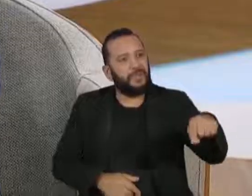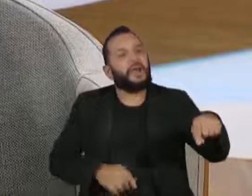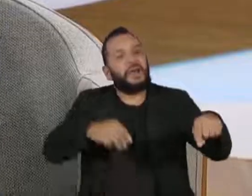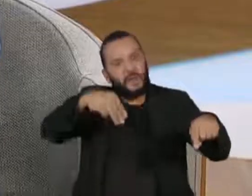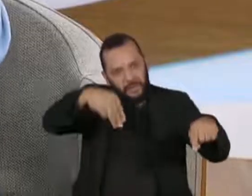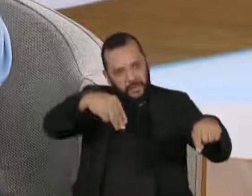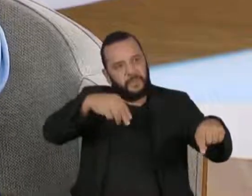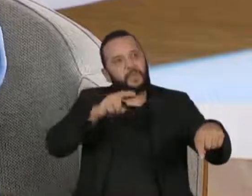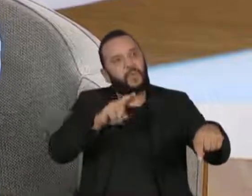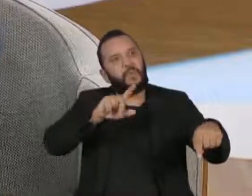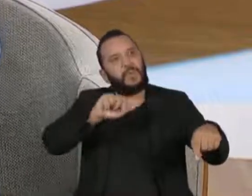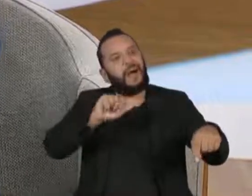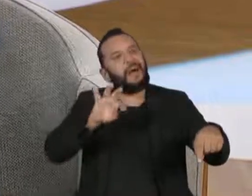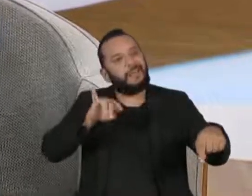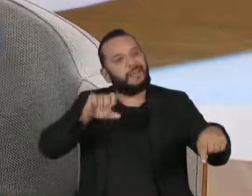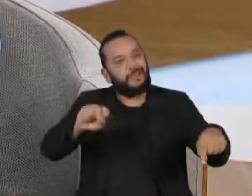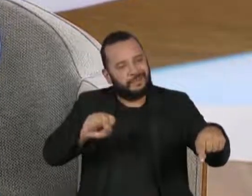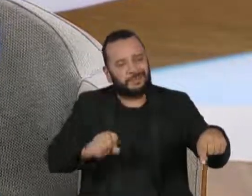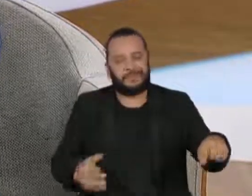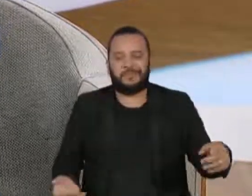mulatos. Isso é